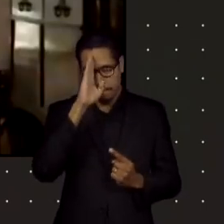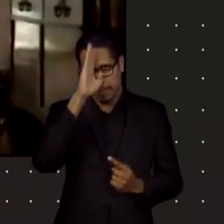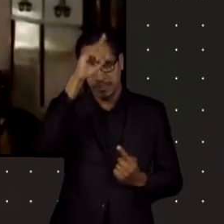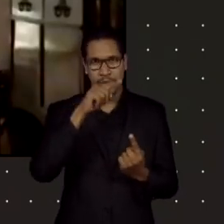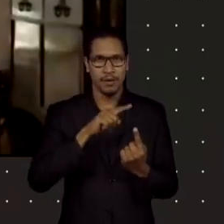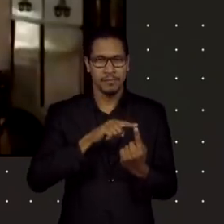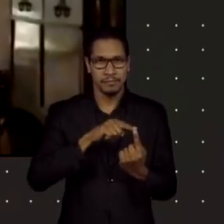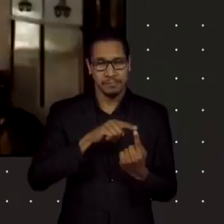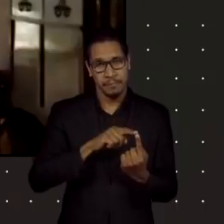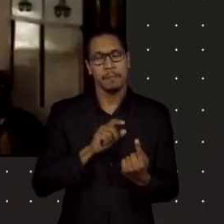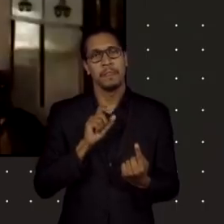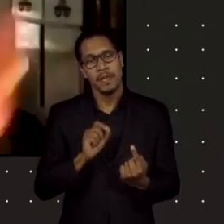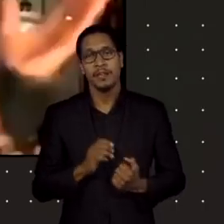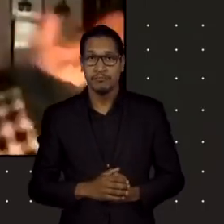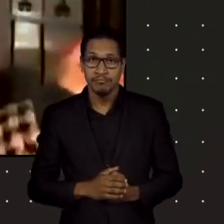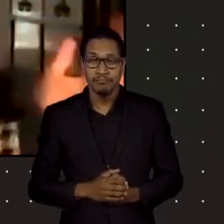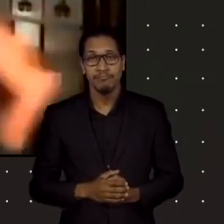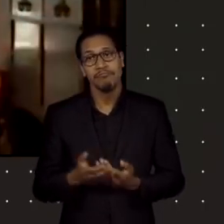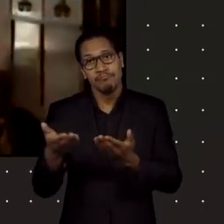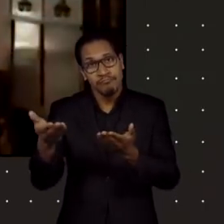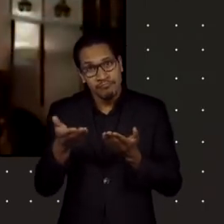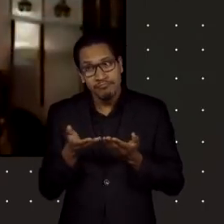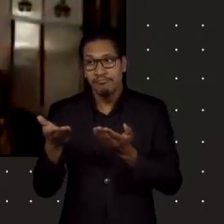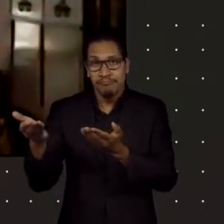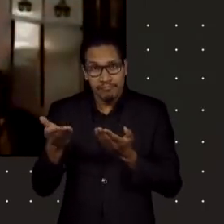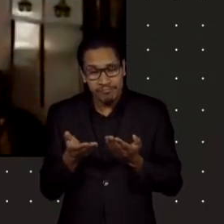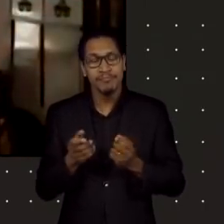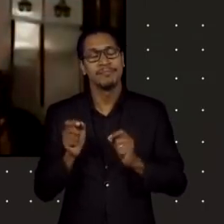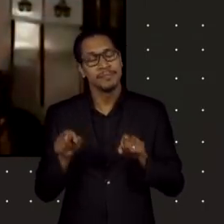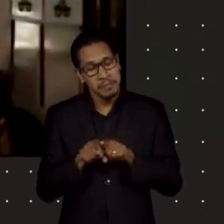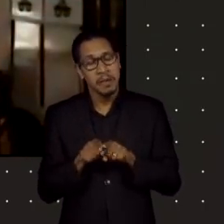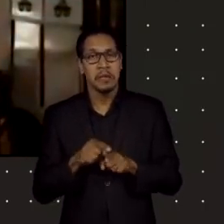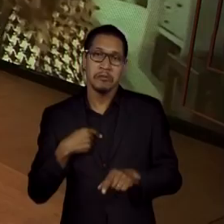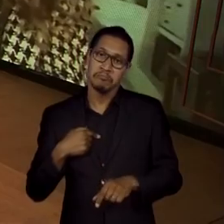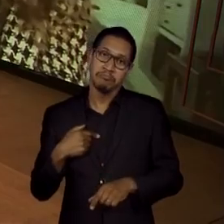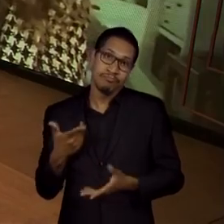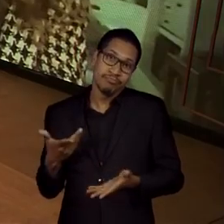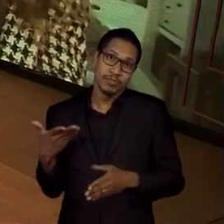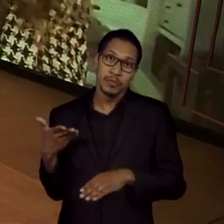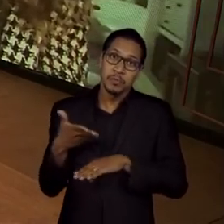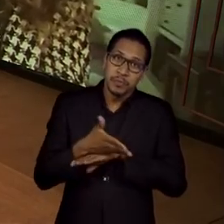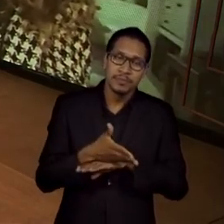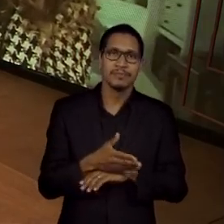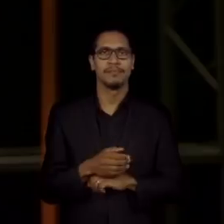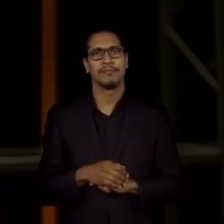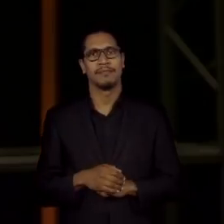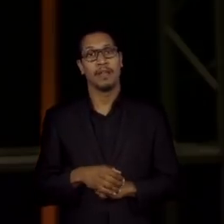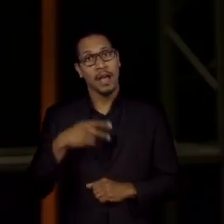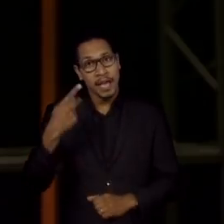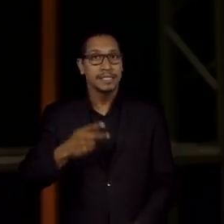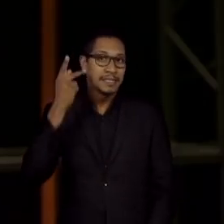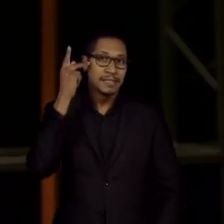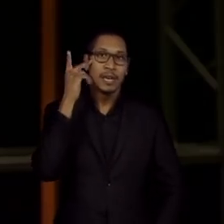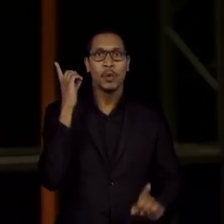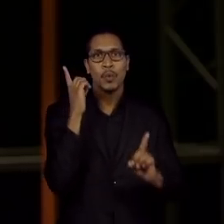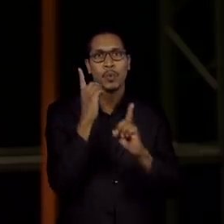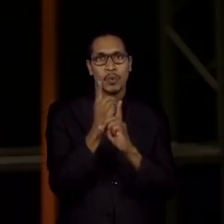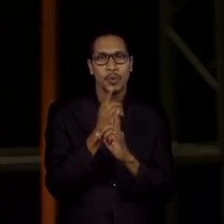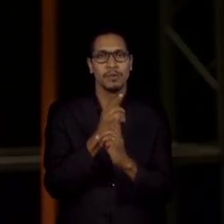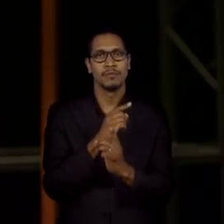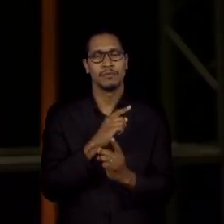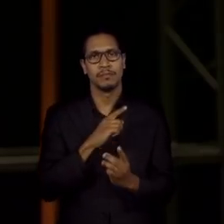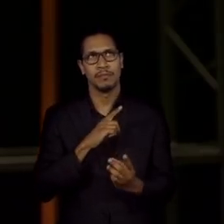nós fomos convidados, eu vim nessa leva do Rio de Janeiro, e aqui nos encontramos,